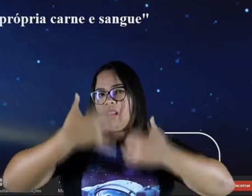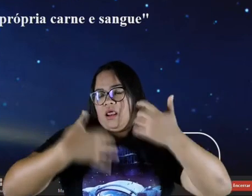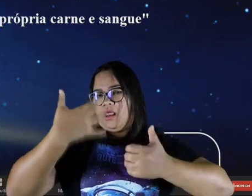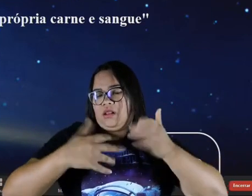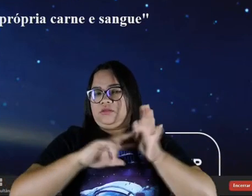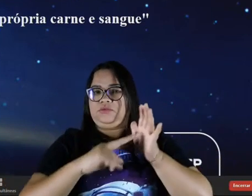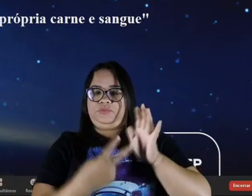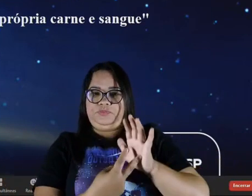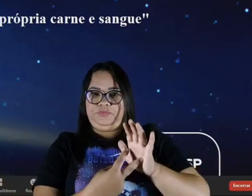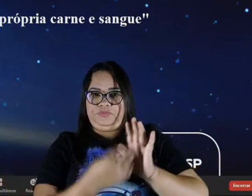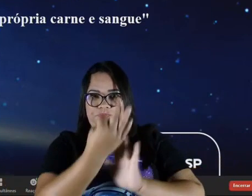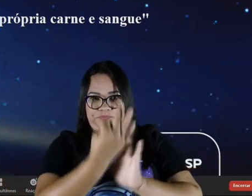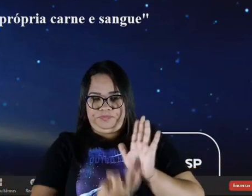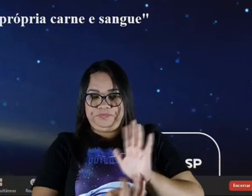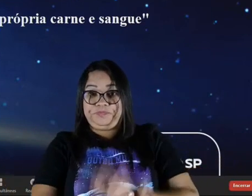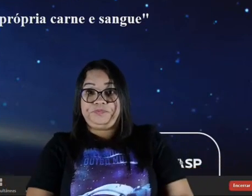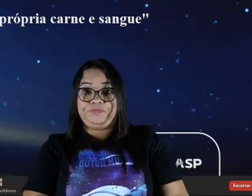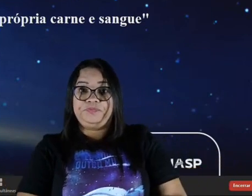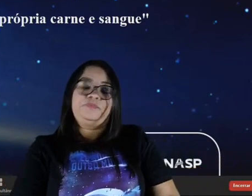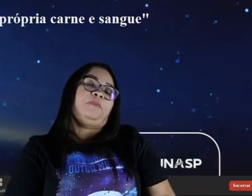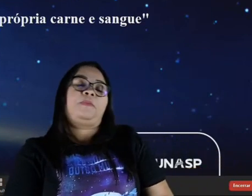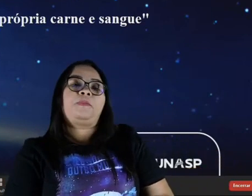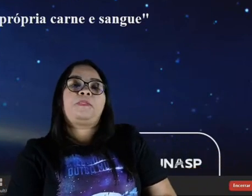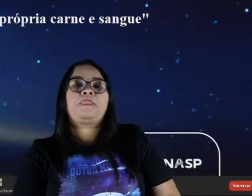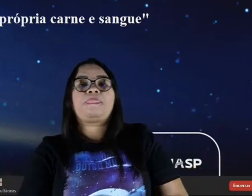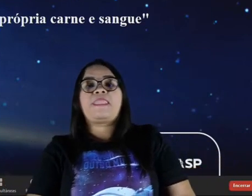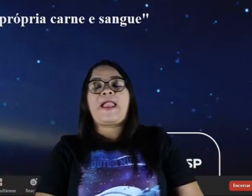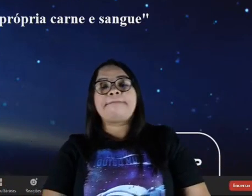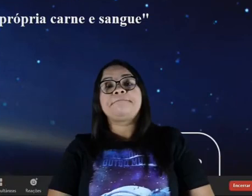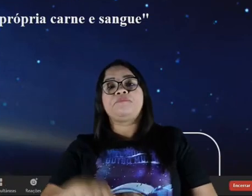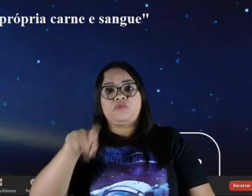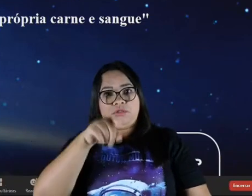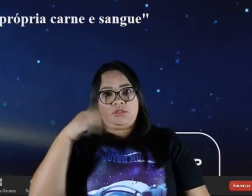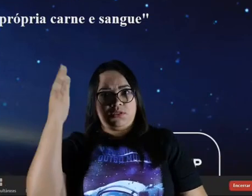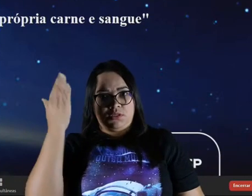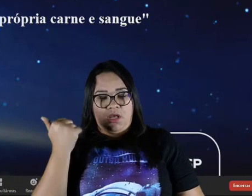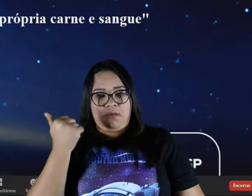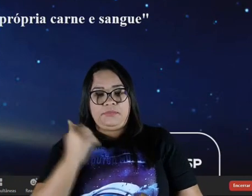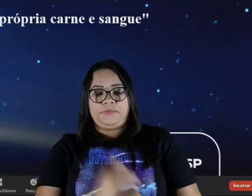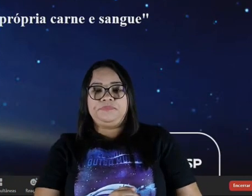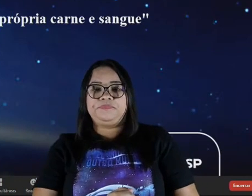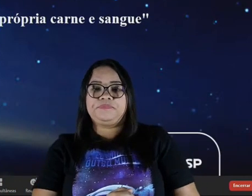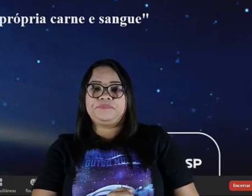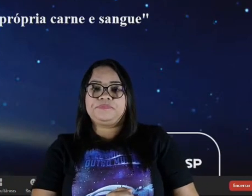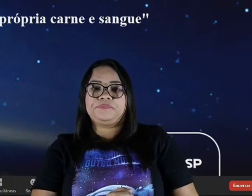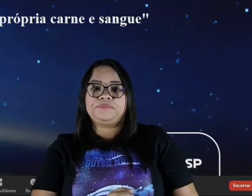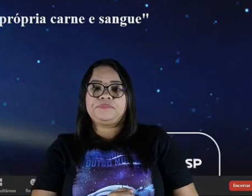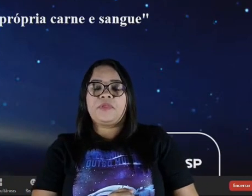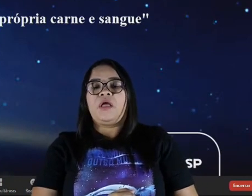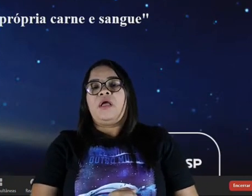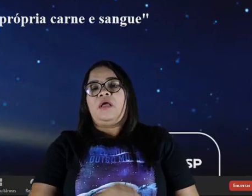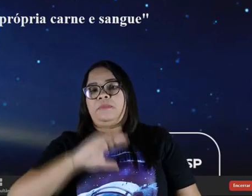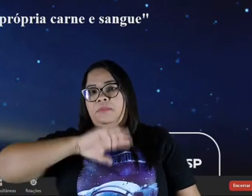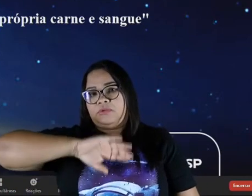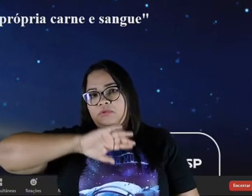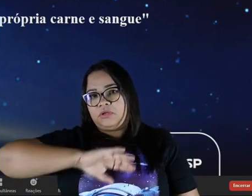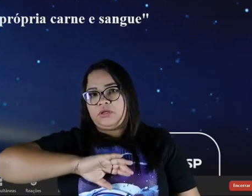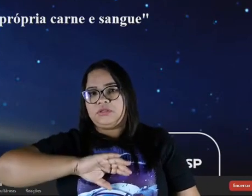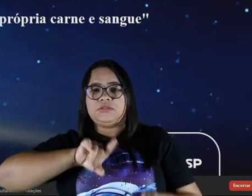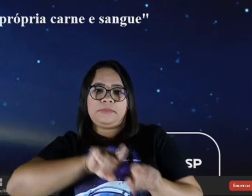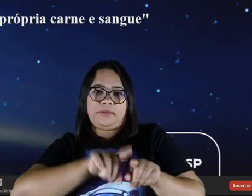aqui. Você sabe que nós temos, em nosso idioma, ou também para os irmãos de fala